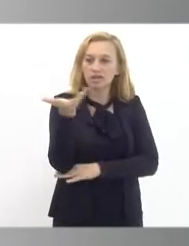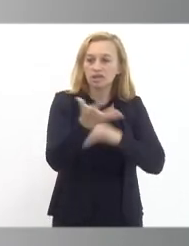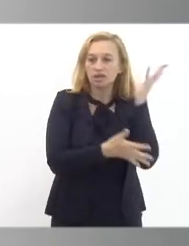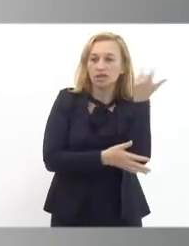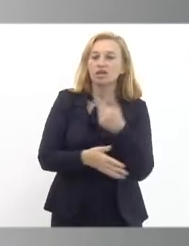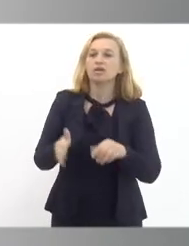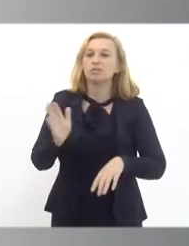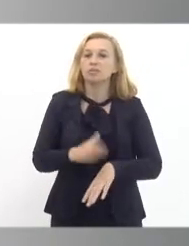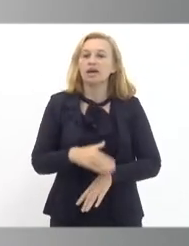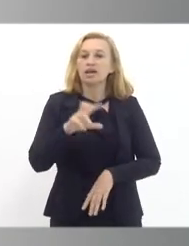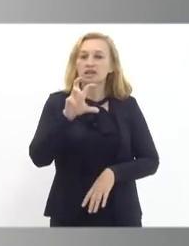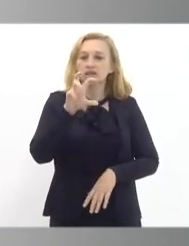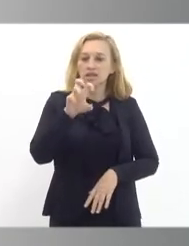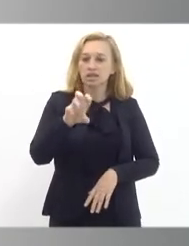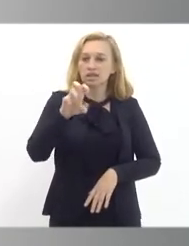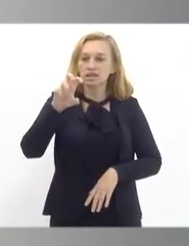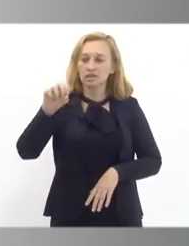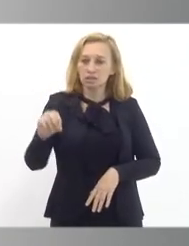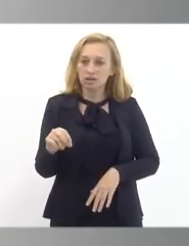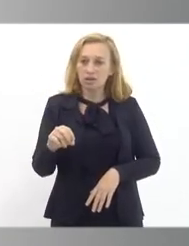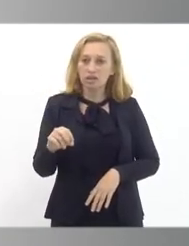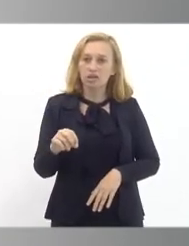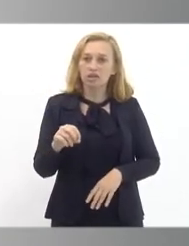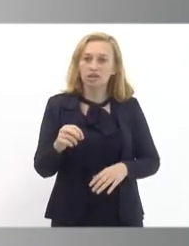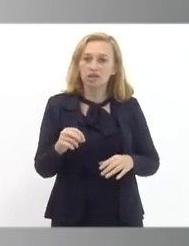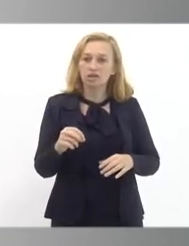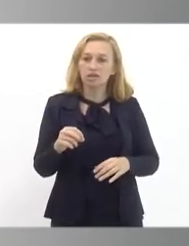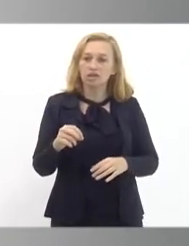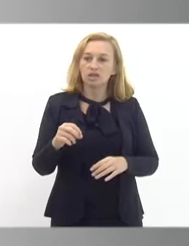instalações regulares de luz